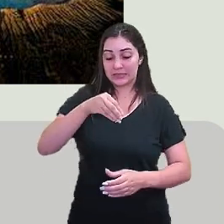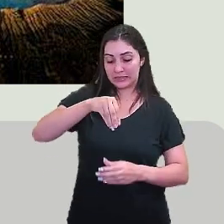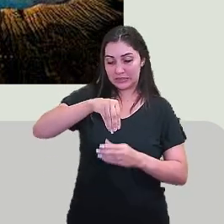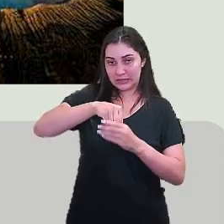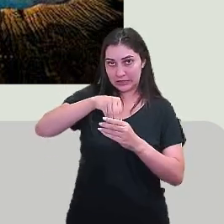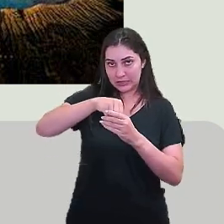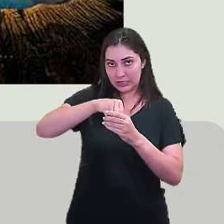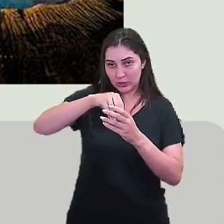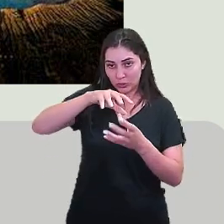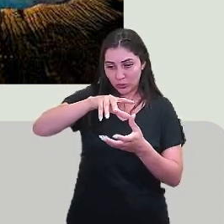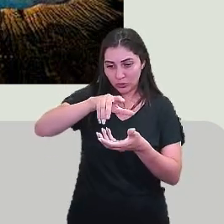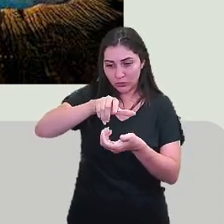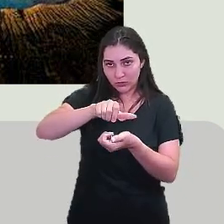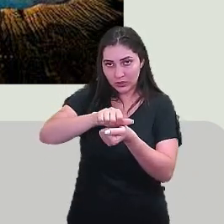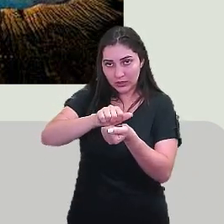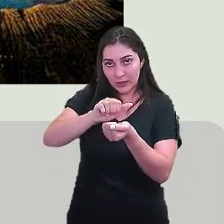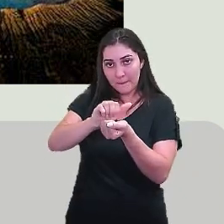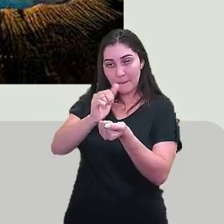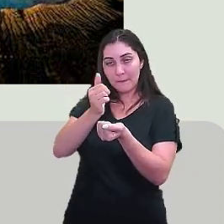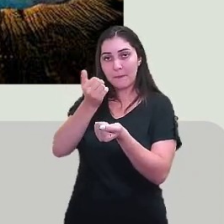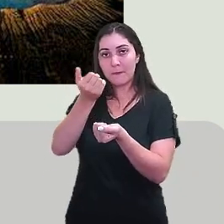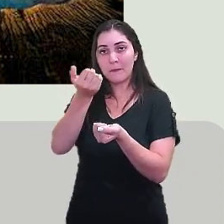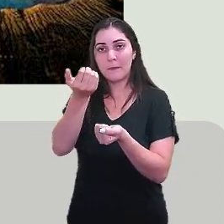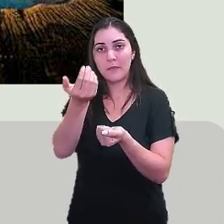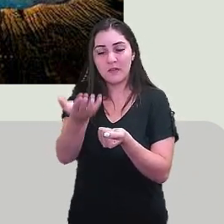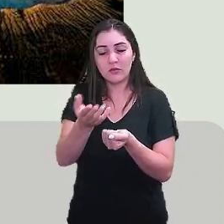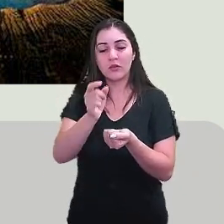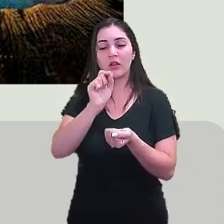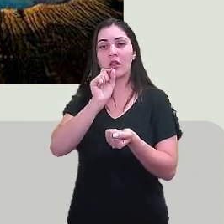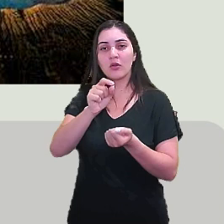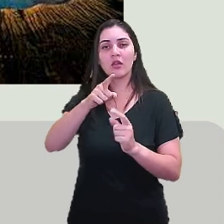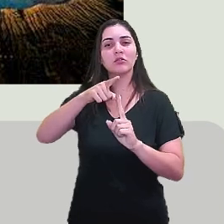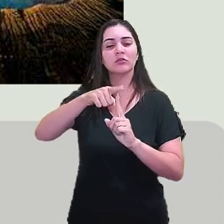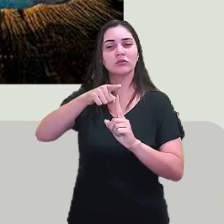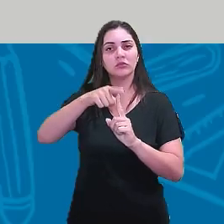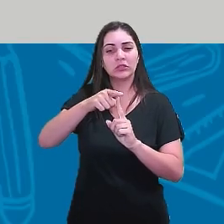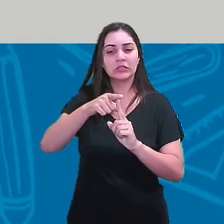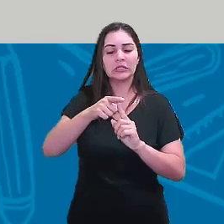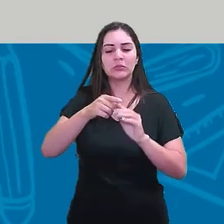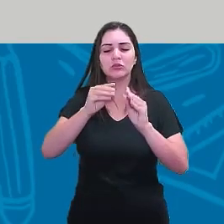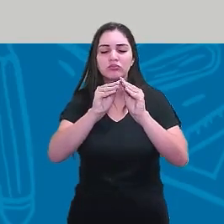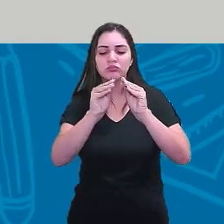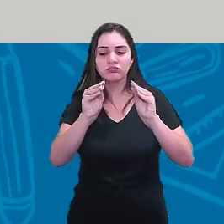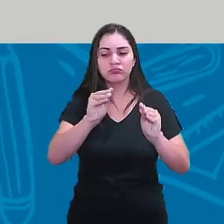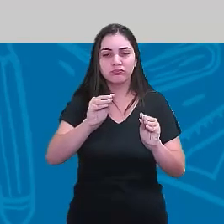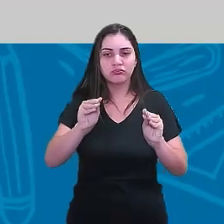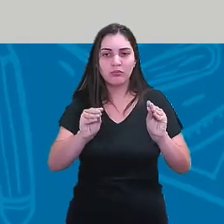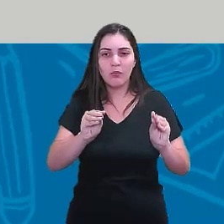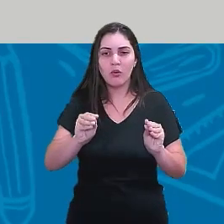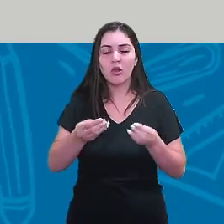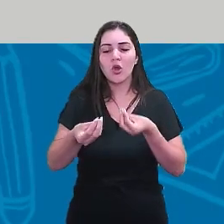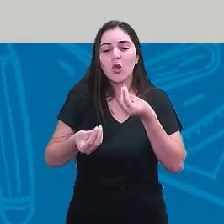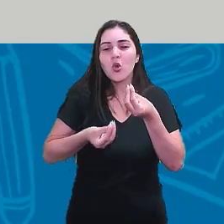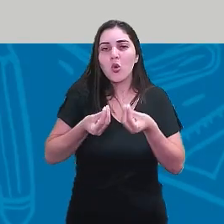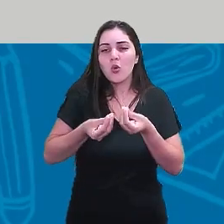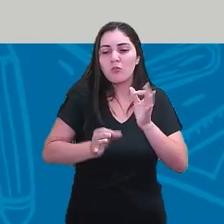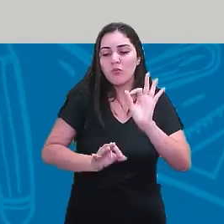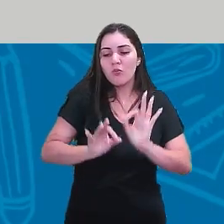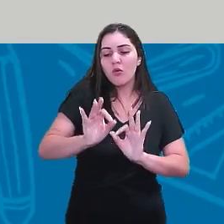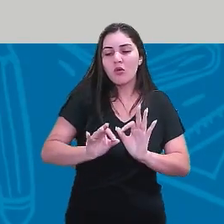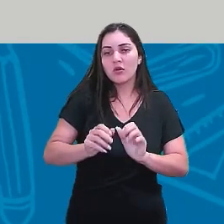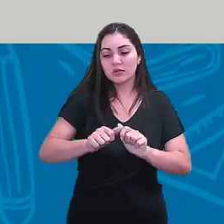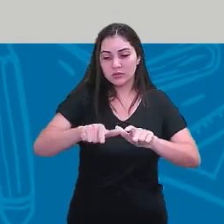internos e eles são conhecidos como os agentes modeladores, porque eles vão moldar o terreno, tá